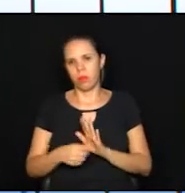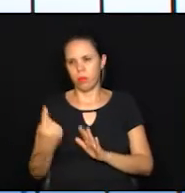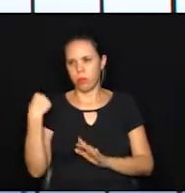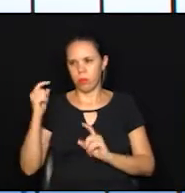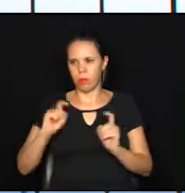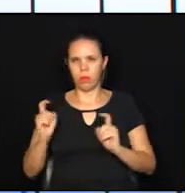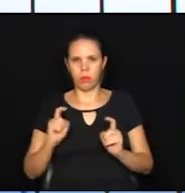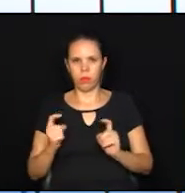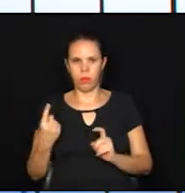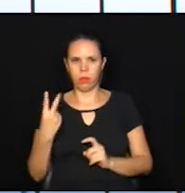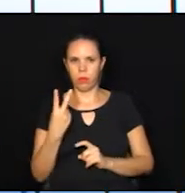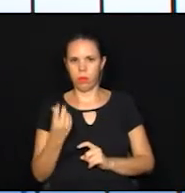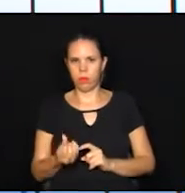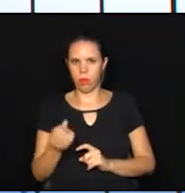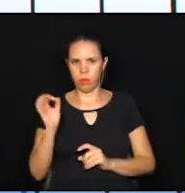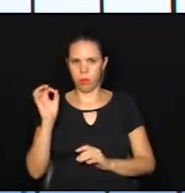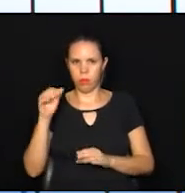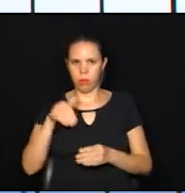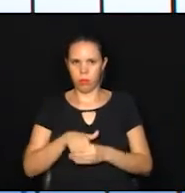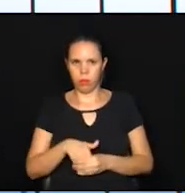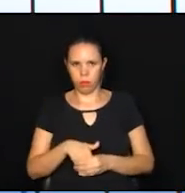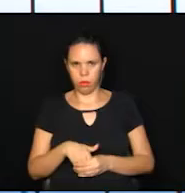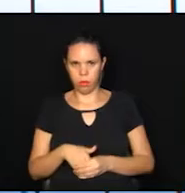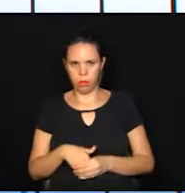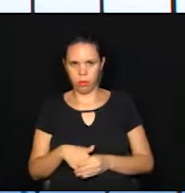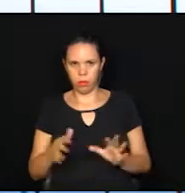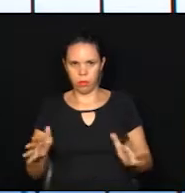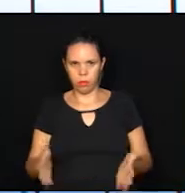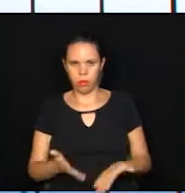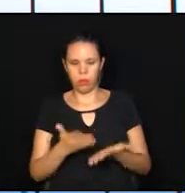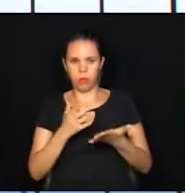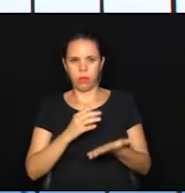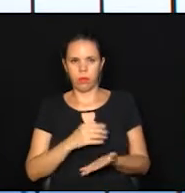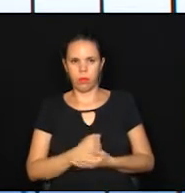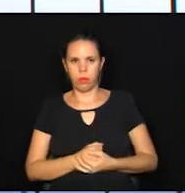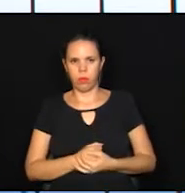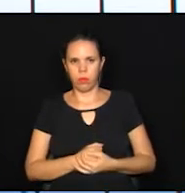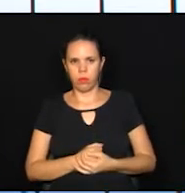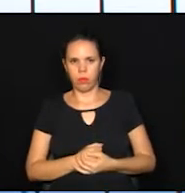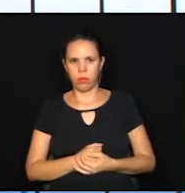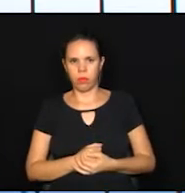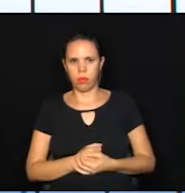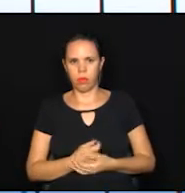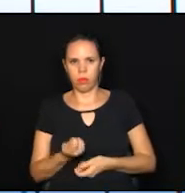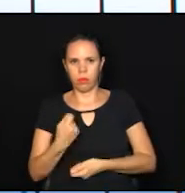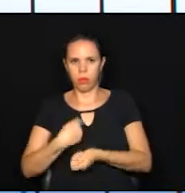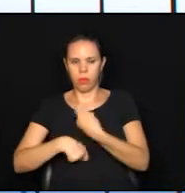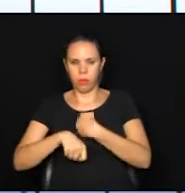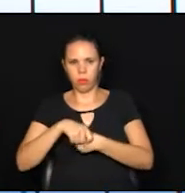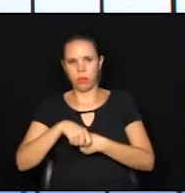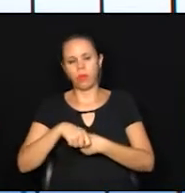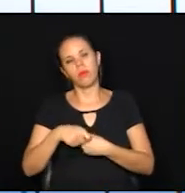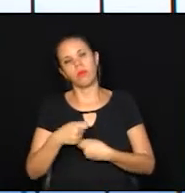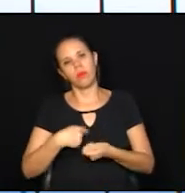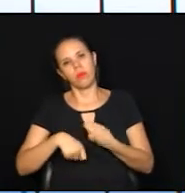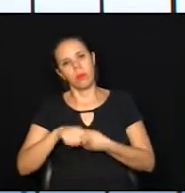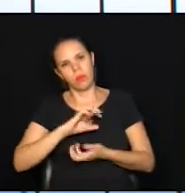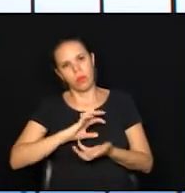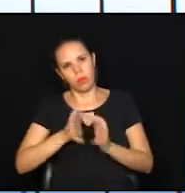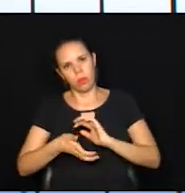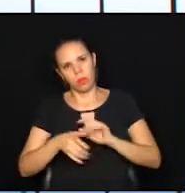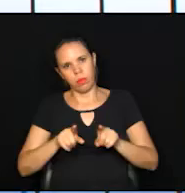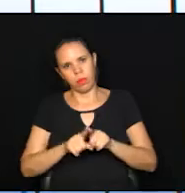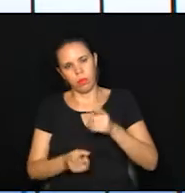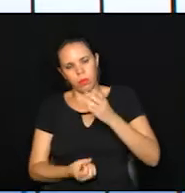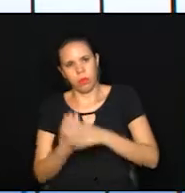passada por 26 votos, que é o que promove a reforma administrativa da Prefeitura, extinguindo e